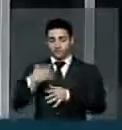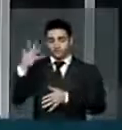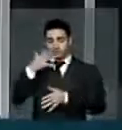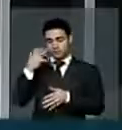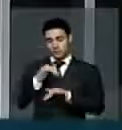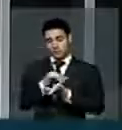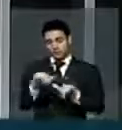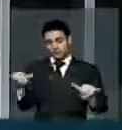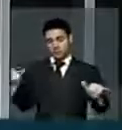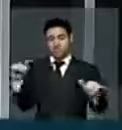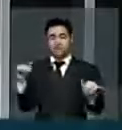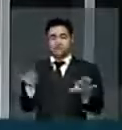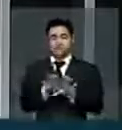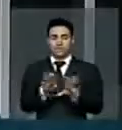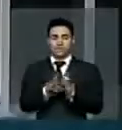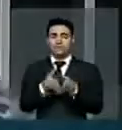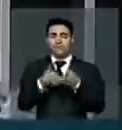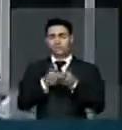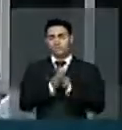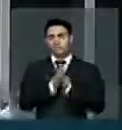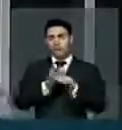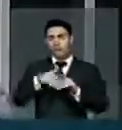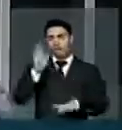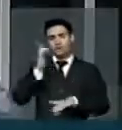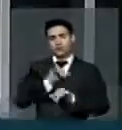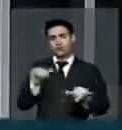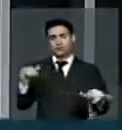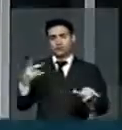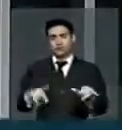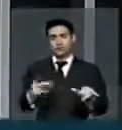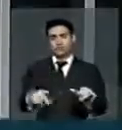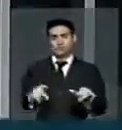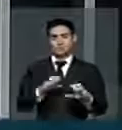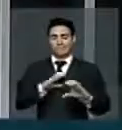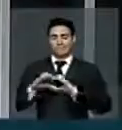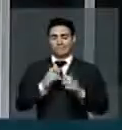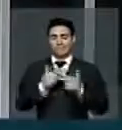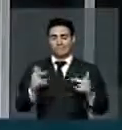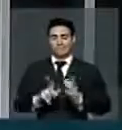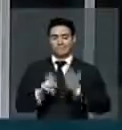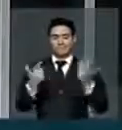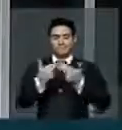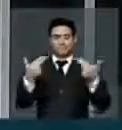anais da Casa e que seja amplamente divulgado pelos órgãos de comunicação deste Parlamento.